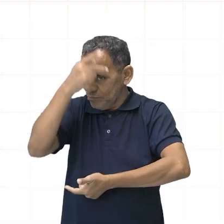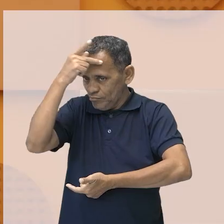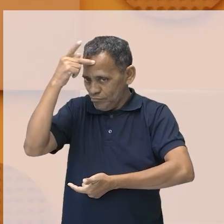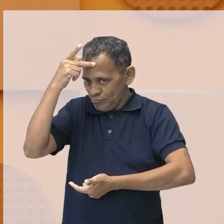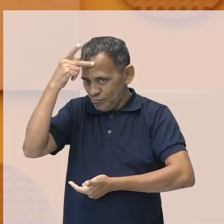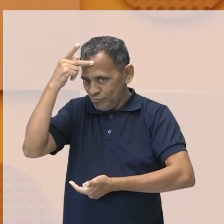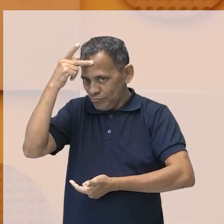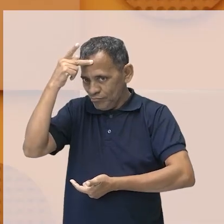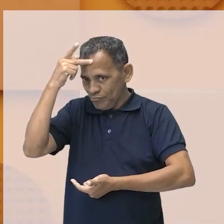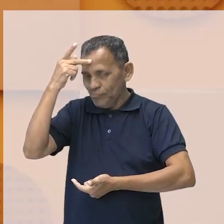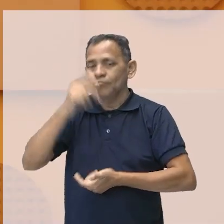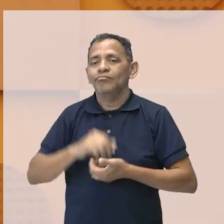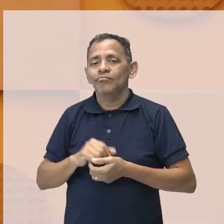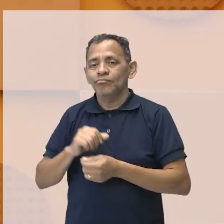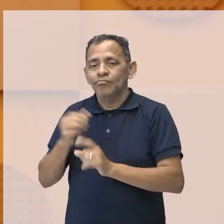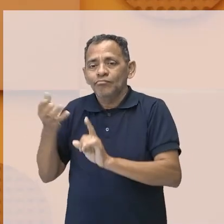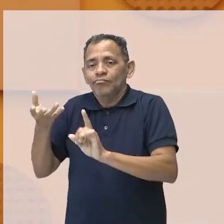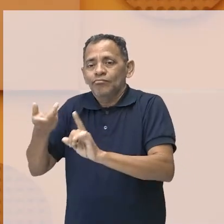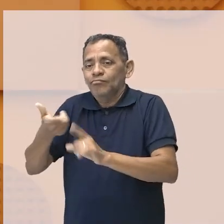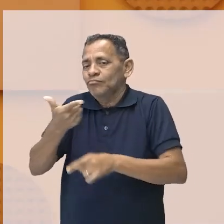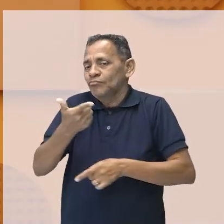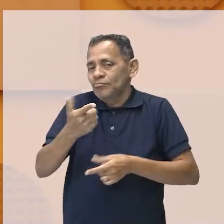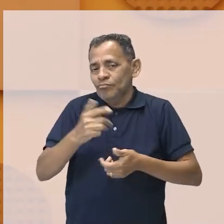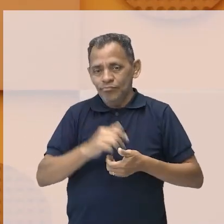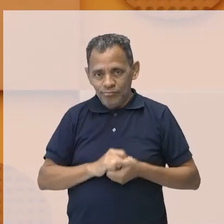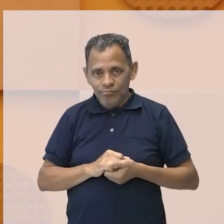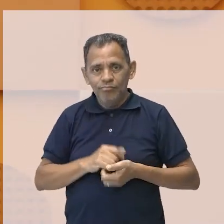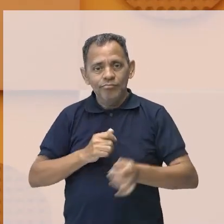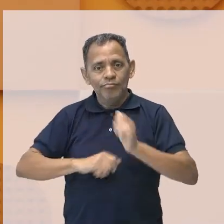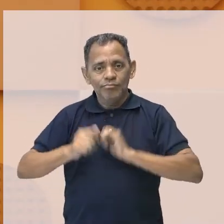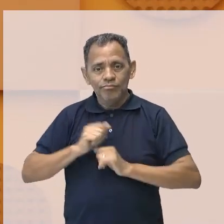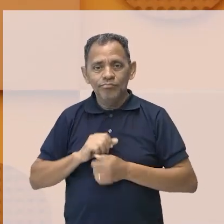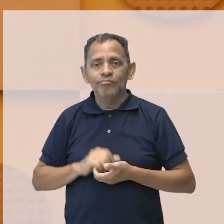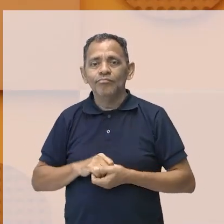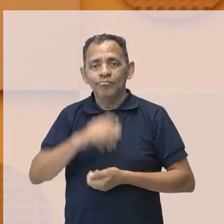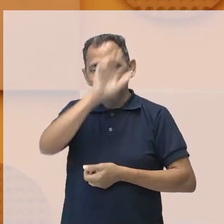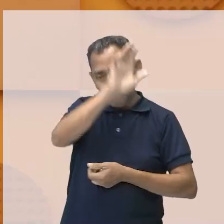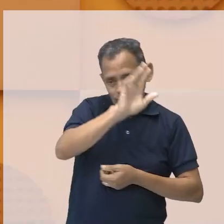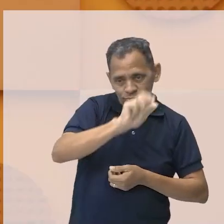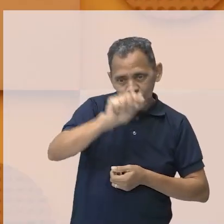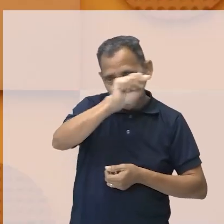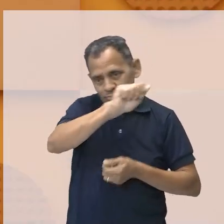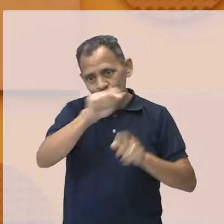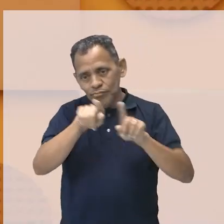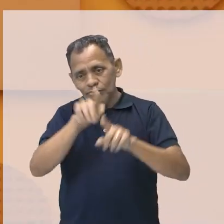certo, gente? Então, a gente também analisa a economia tanto da Europa, quanto da Ásia e também